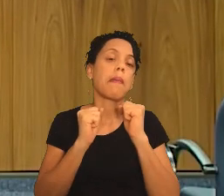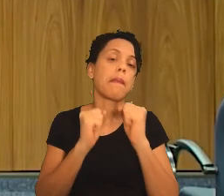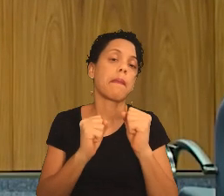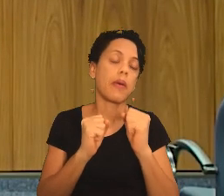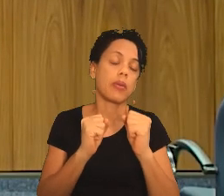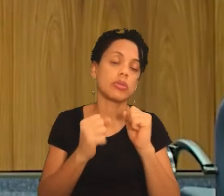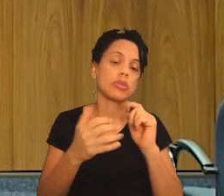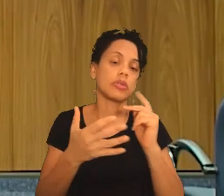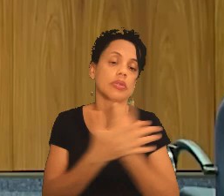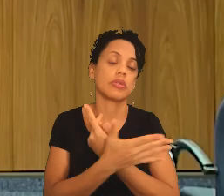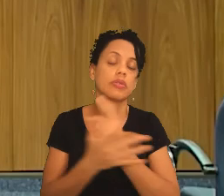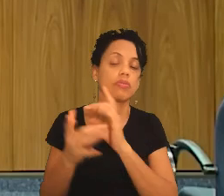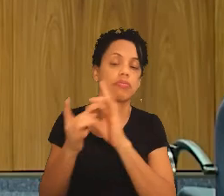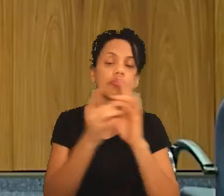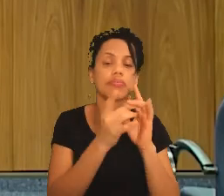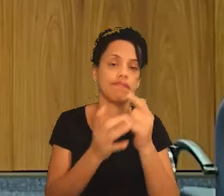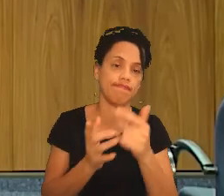geram